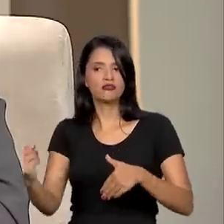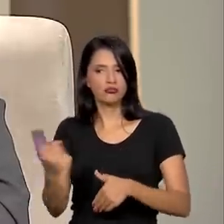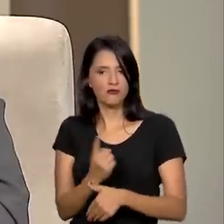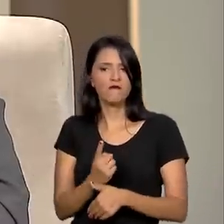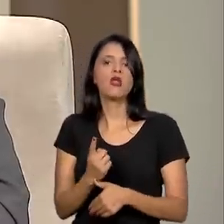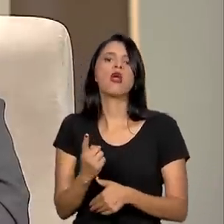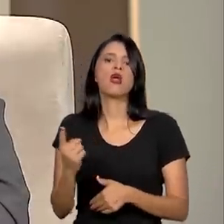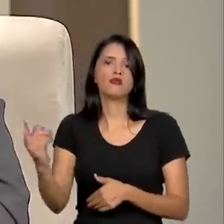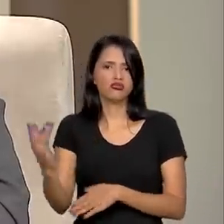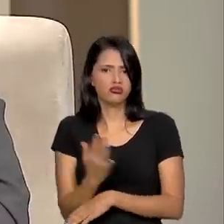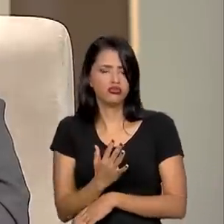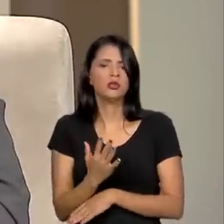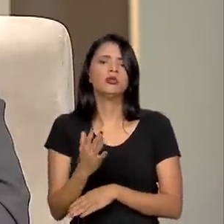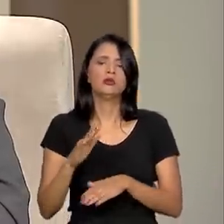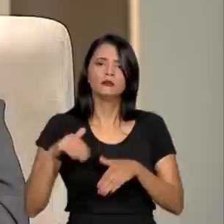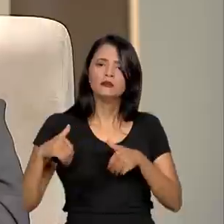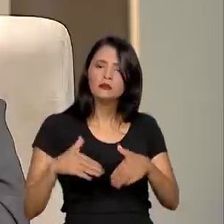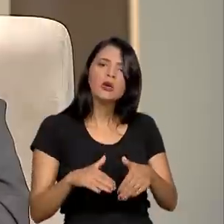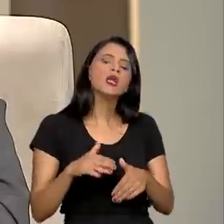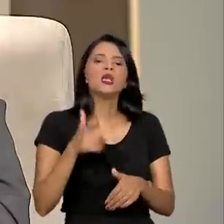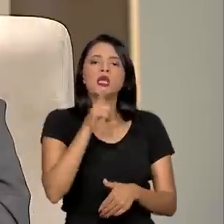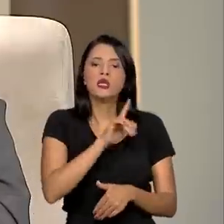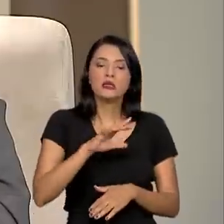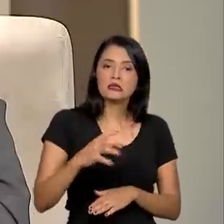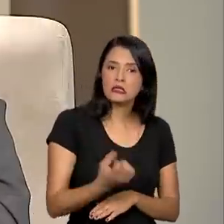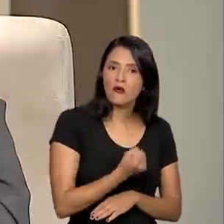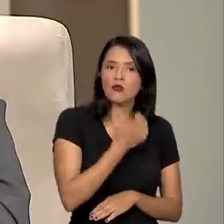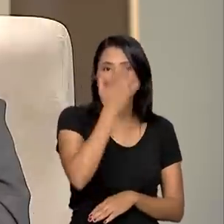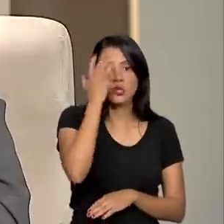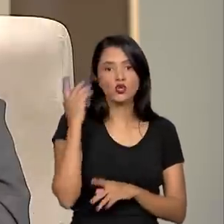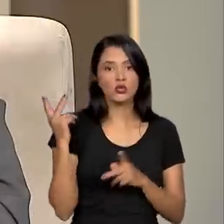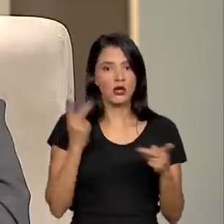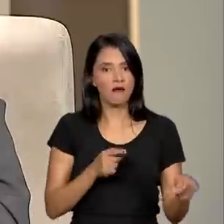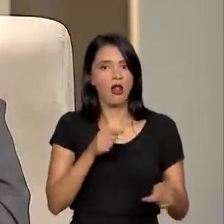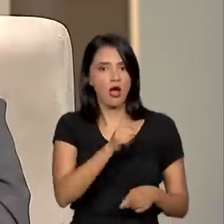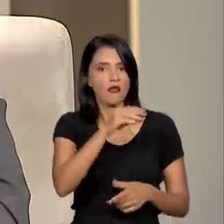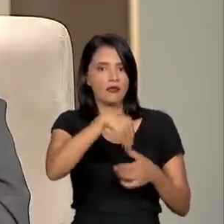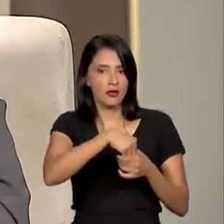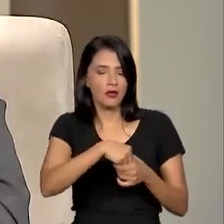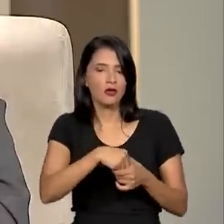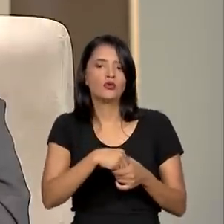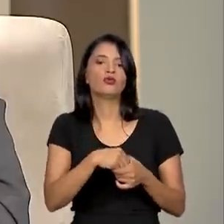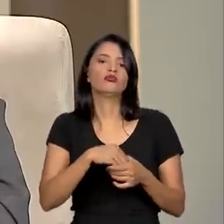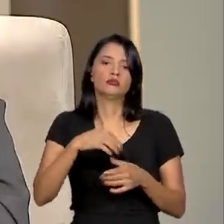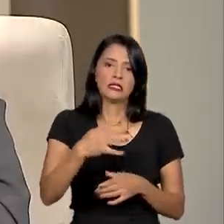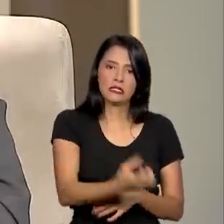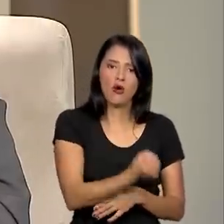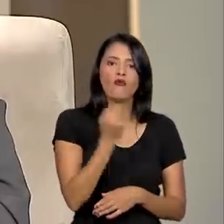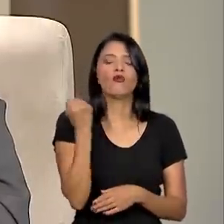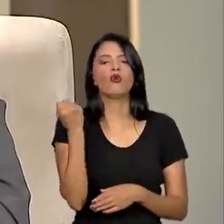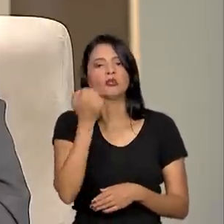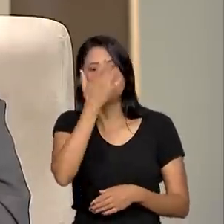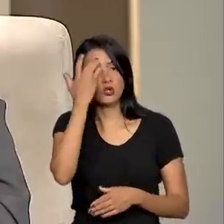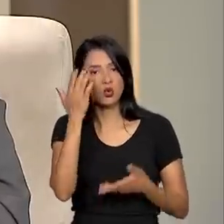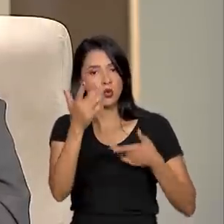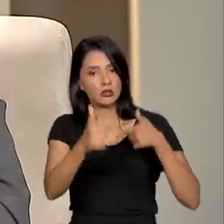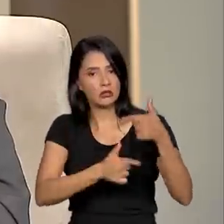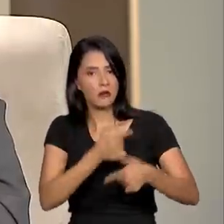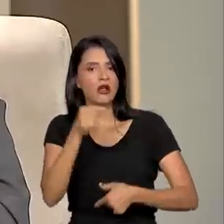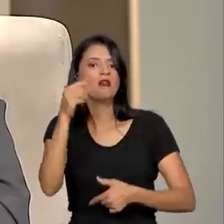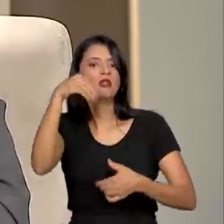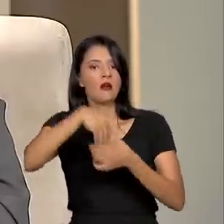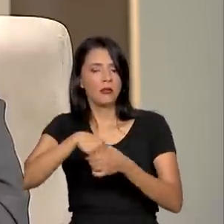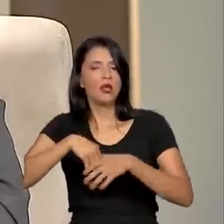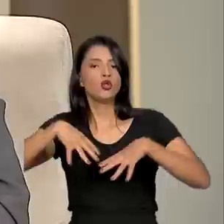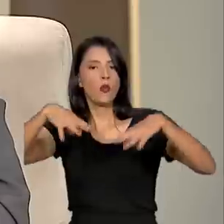Marinha resgatou os visitantes do Museu Imperial, resgatou os servidores que estavam presos no